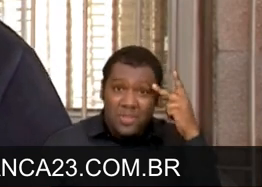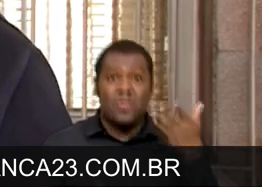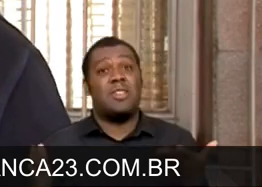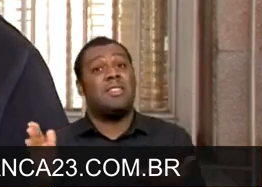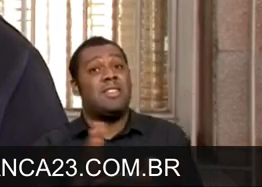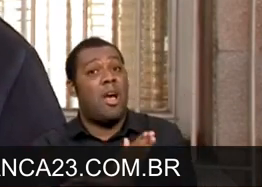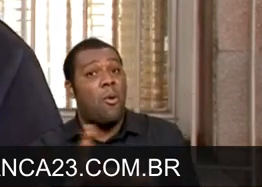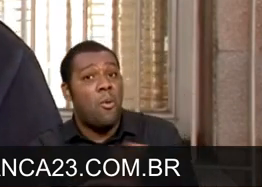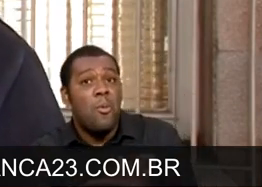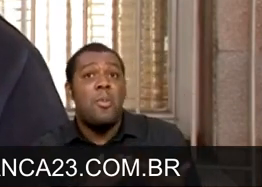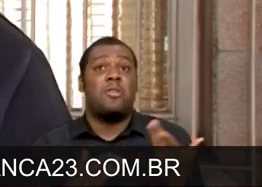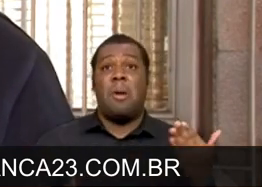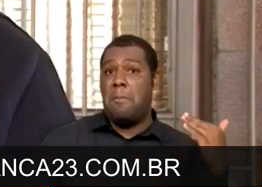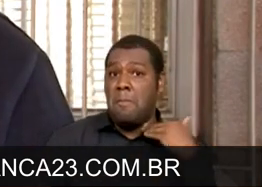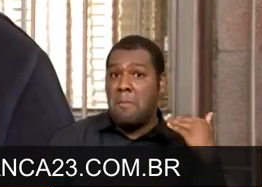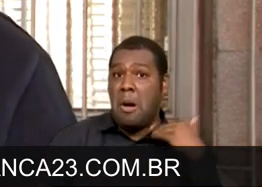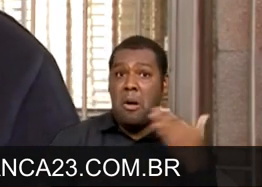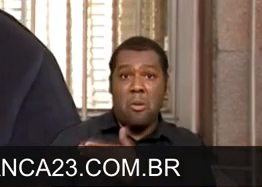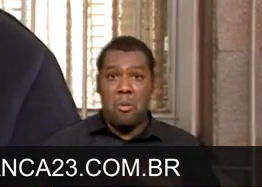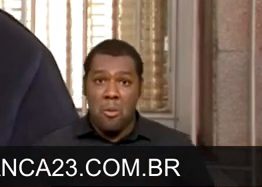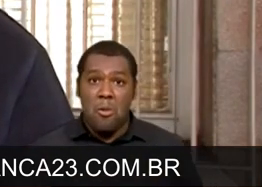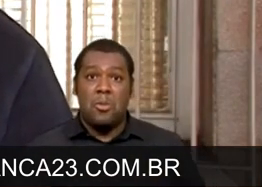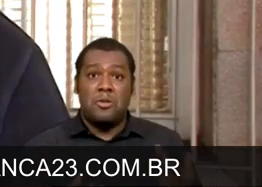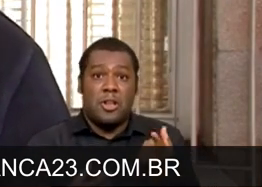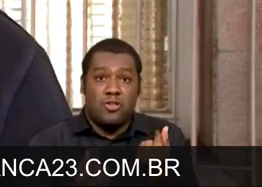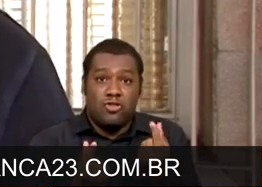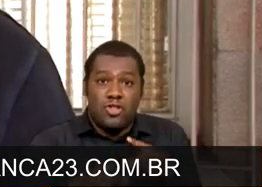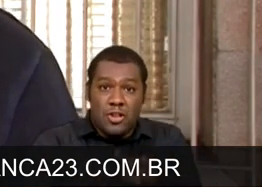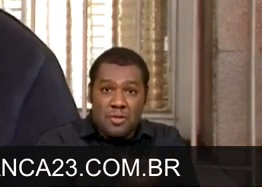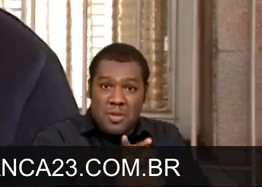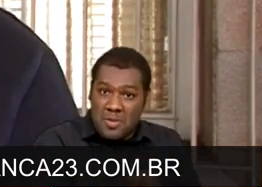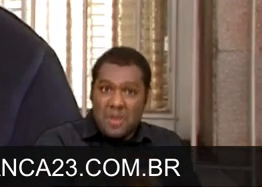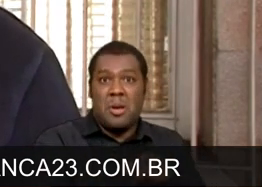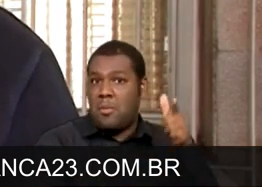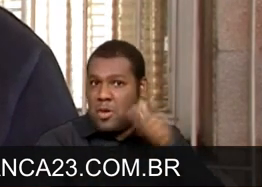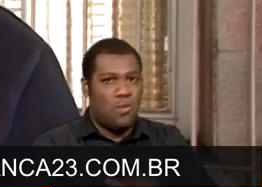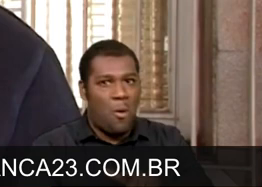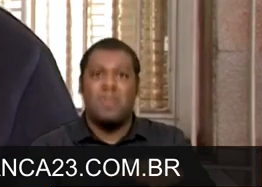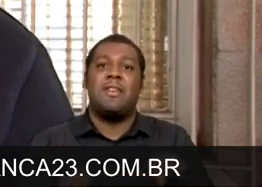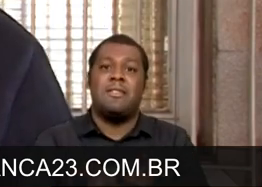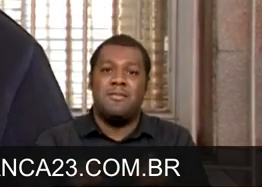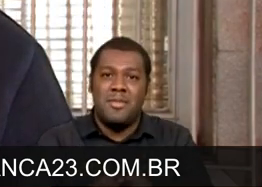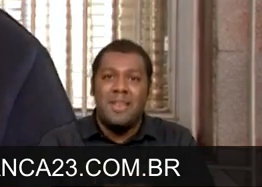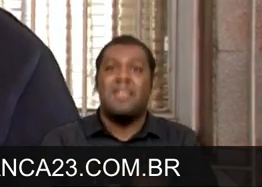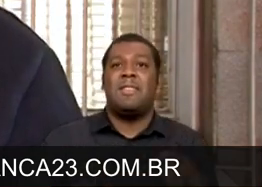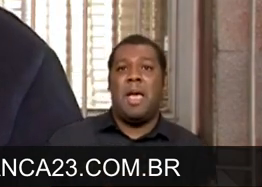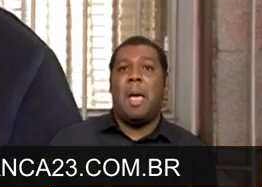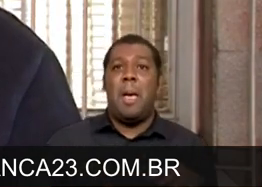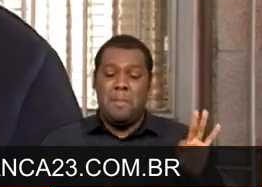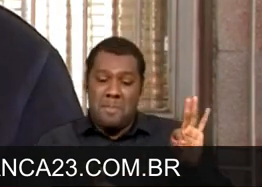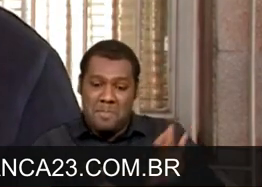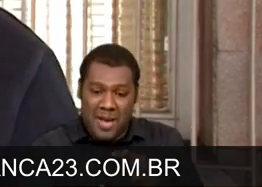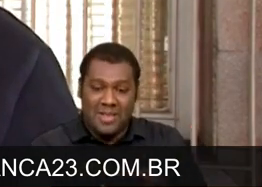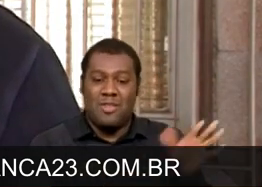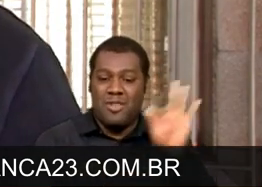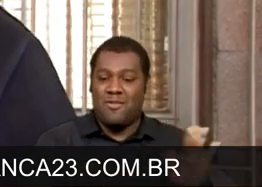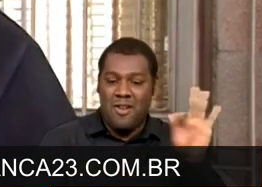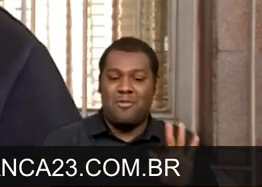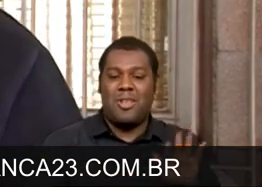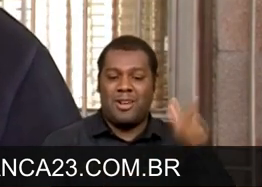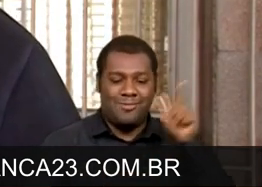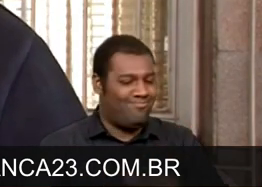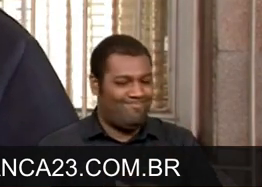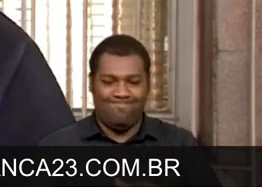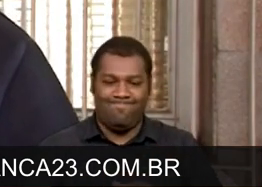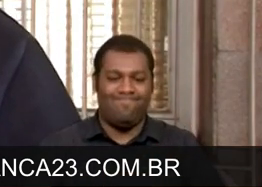bancos, principalmente bancos públicos, para fazer matrícula em faculdade, pode ter até o CPF suspenso. Então, é